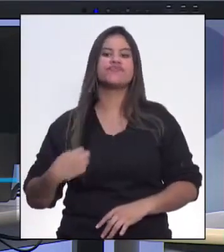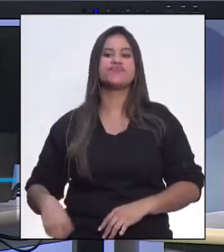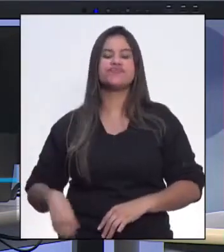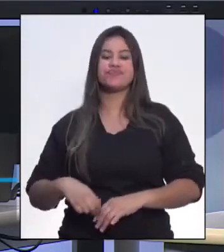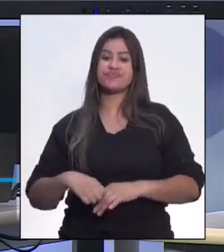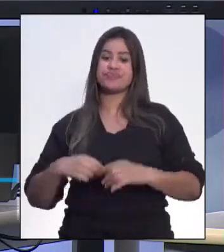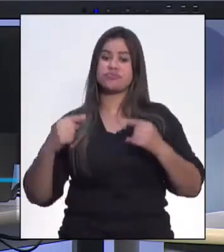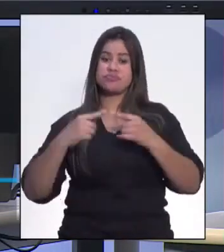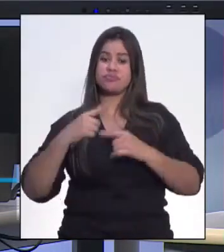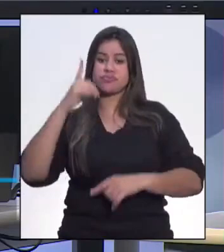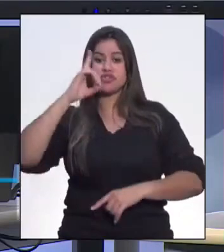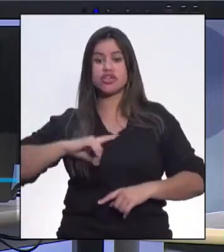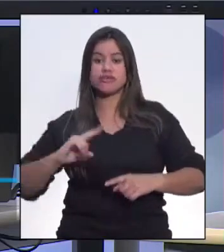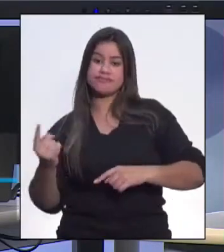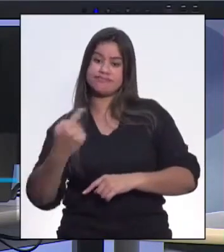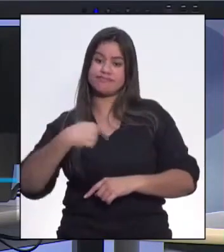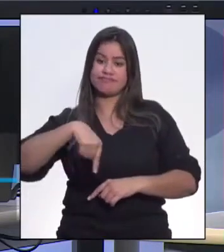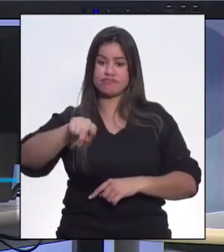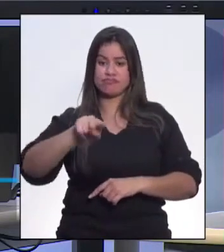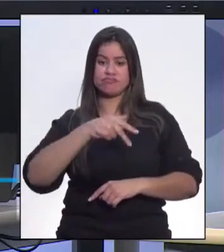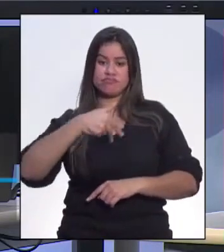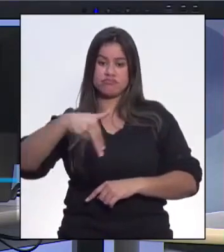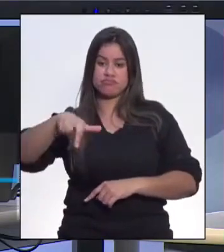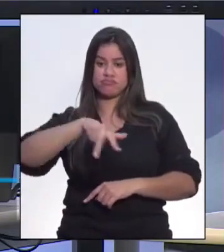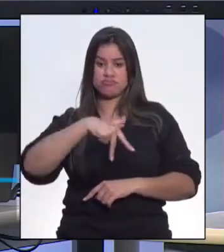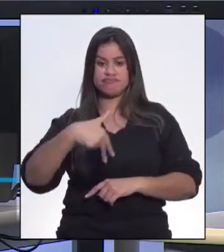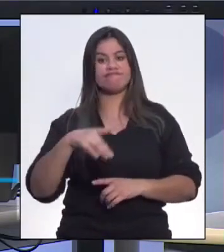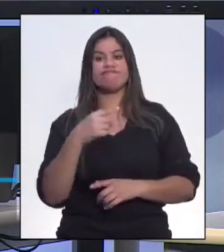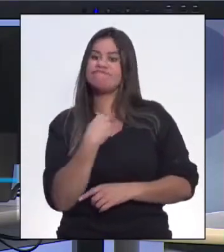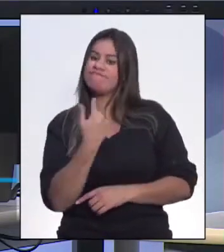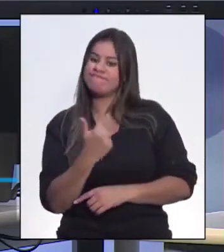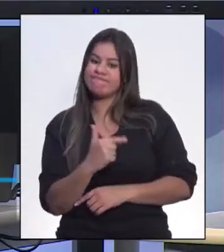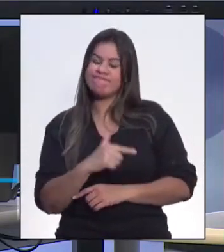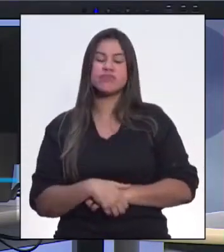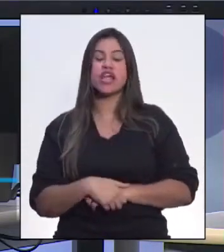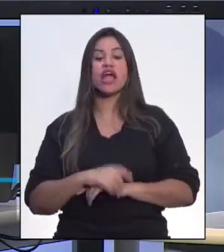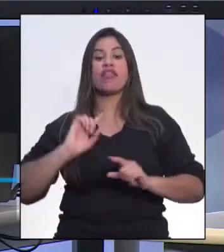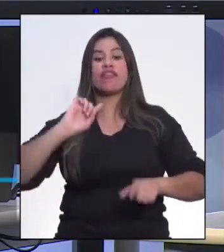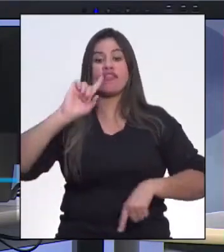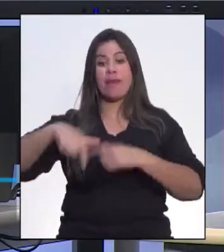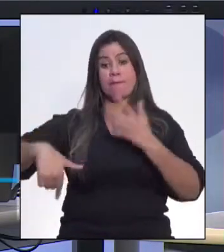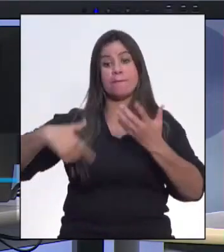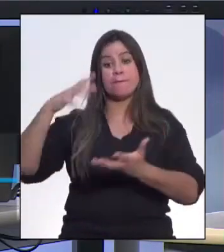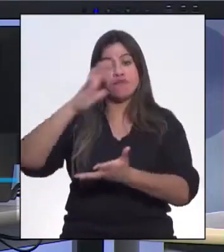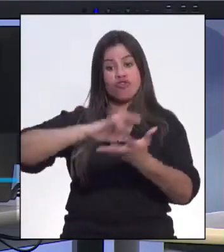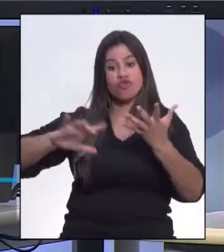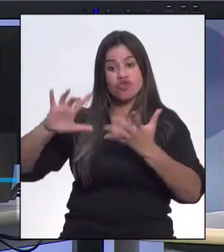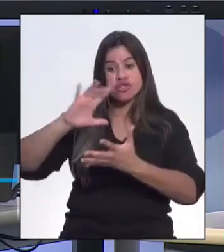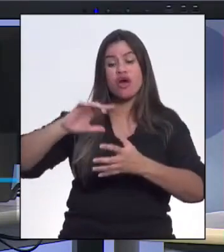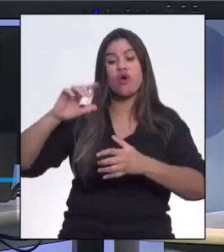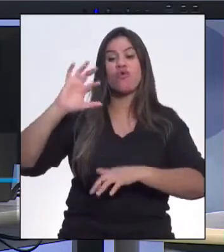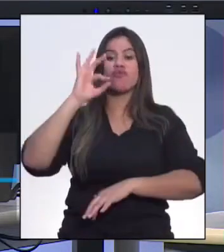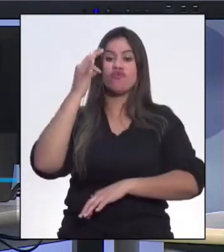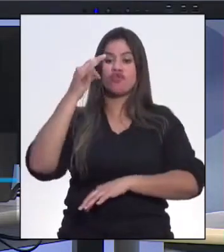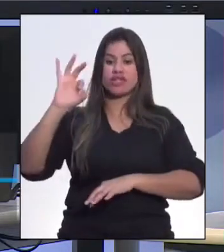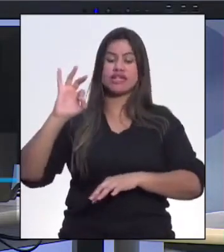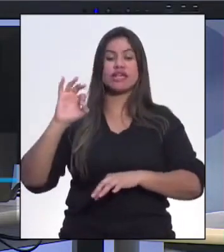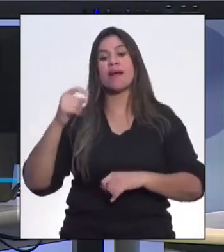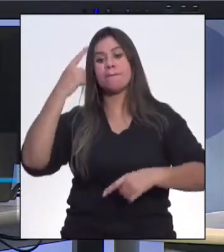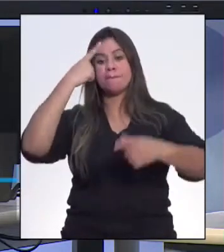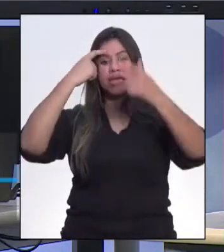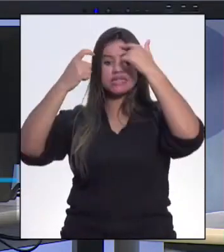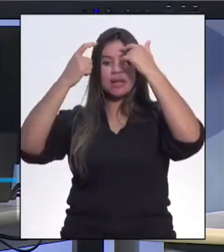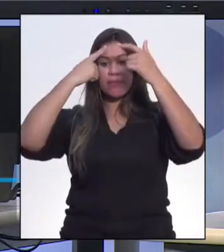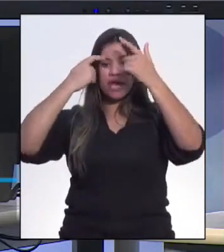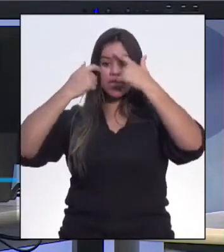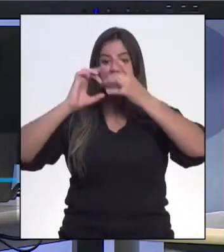seu direito de ir e vir. Já depois, né, da Revolução Francesa, esses pensamentos liberais, tudo isso